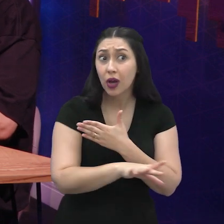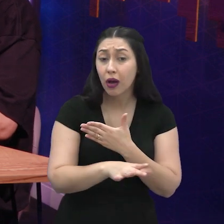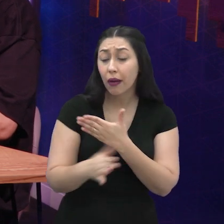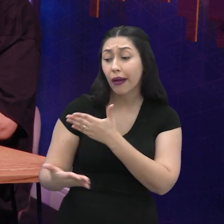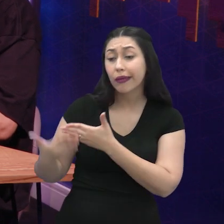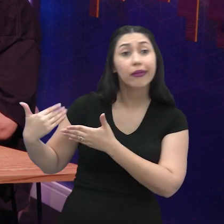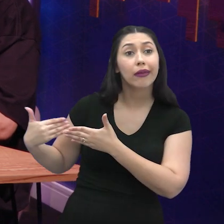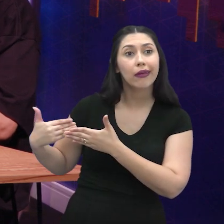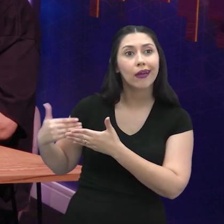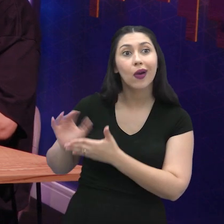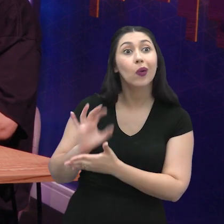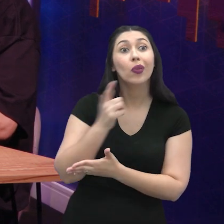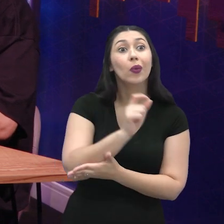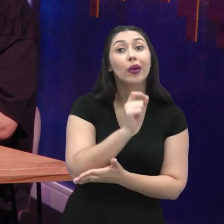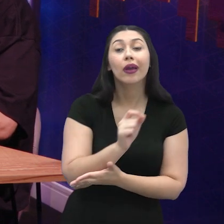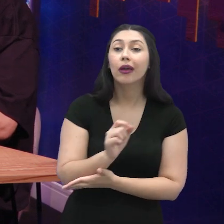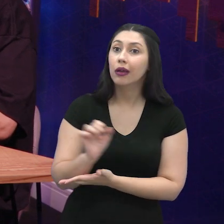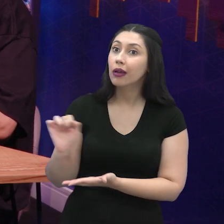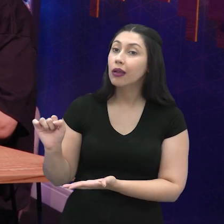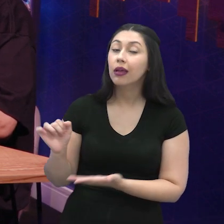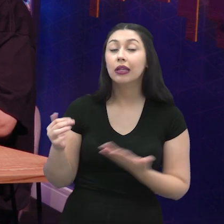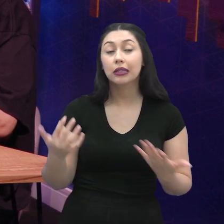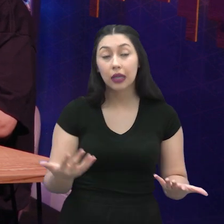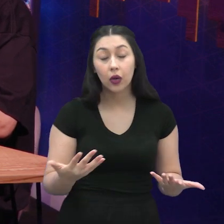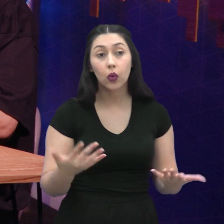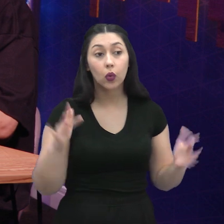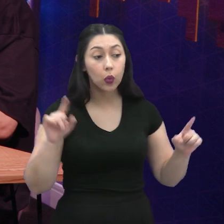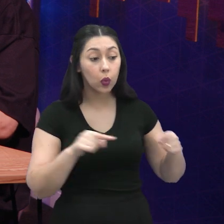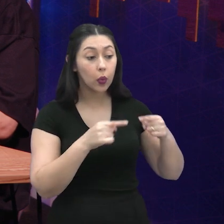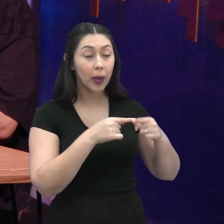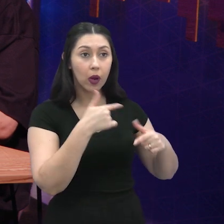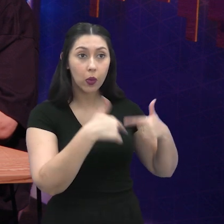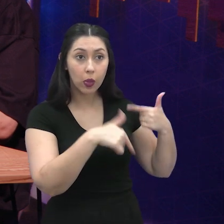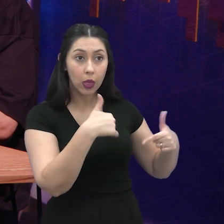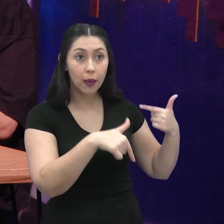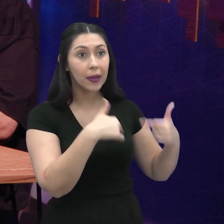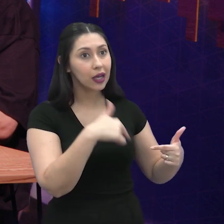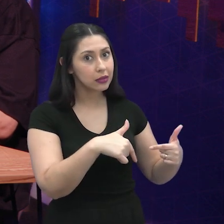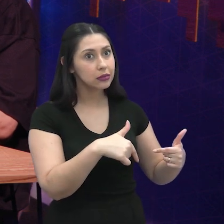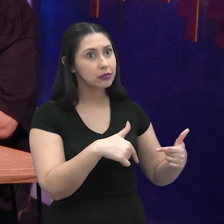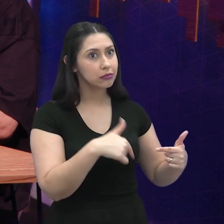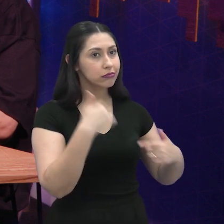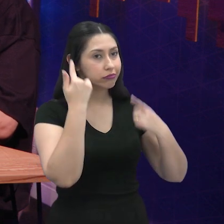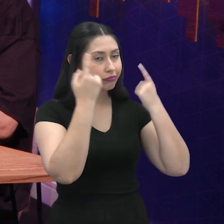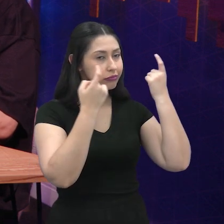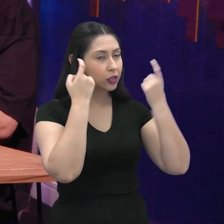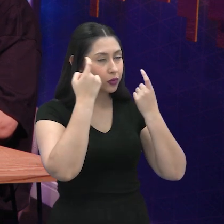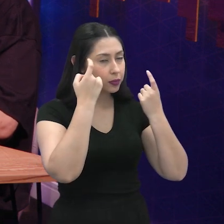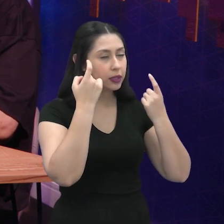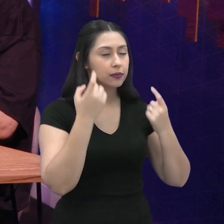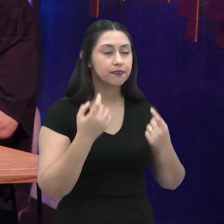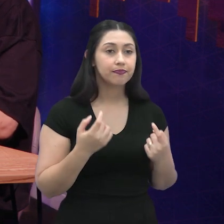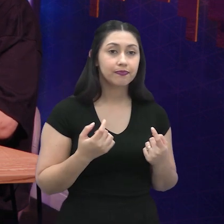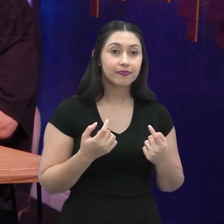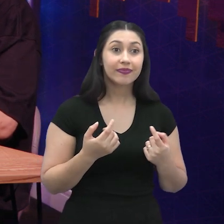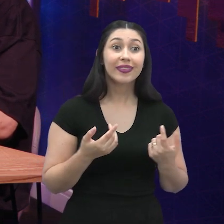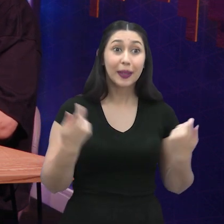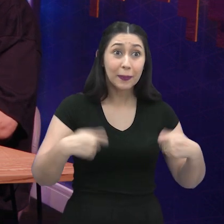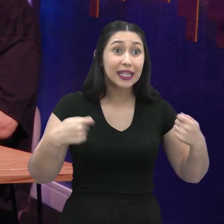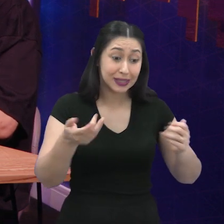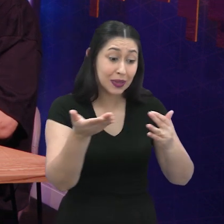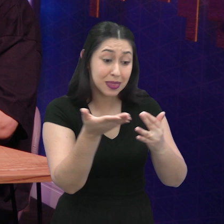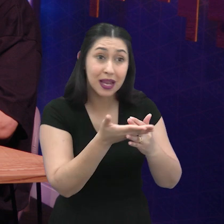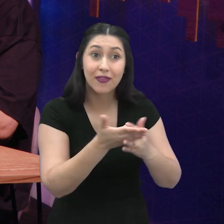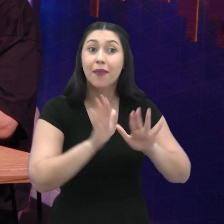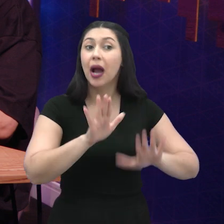que levaram elas a terem isso, exatamente. Né? E daí, quando a gente associa esse número ao trabalho, a gente é bem preocupante. E daí, a